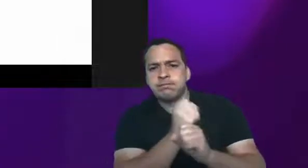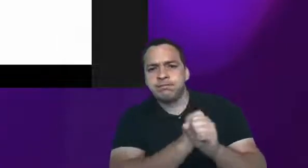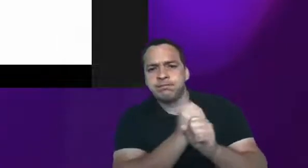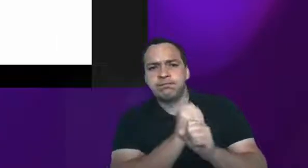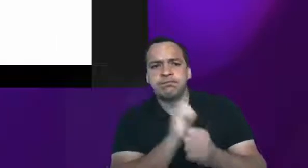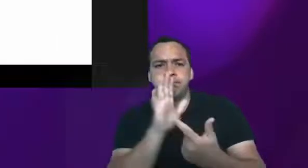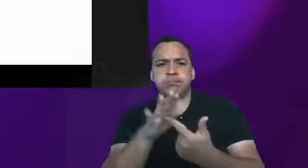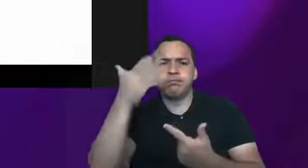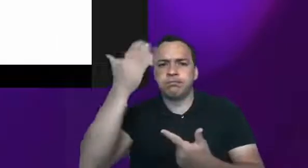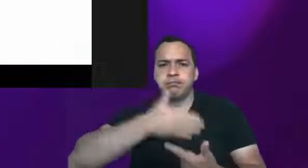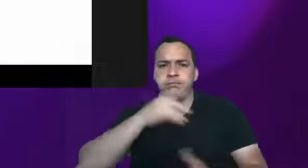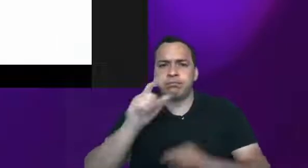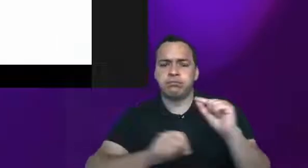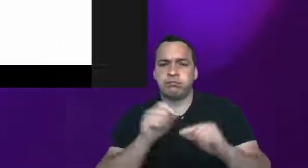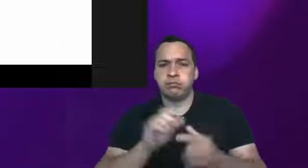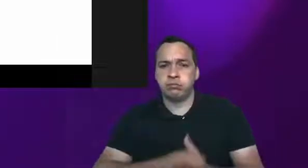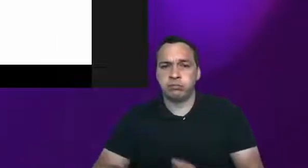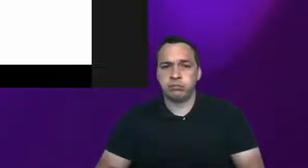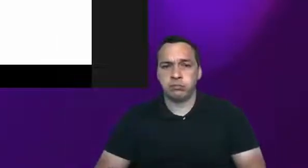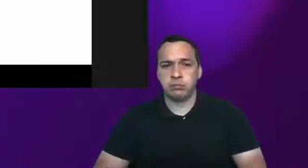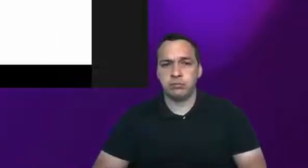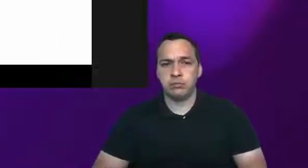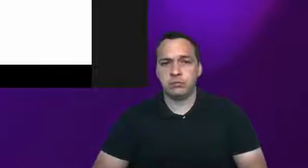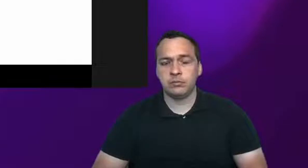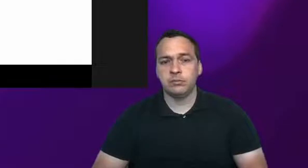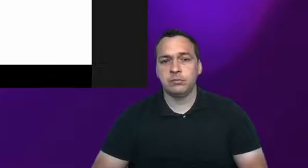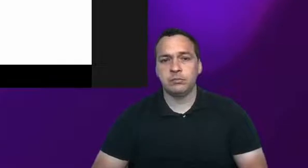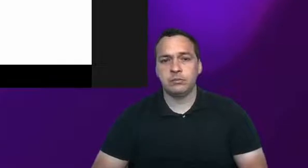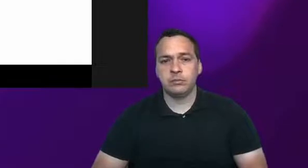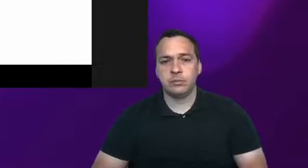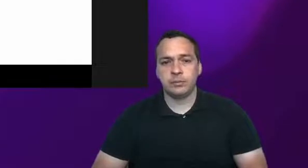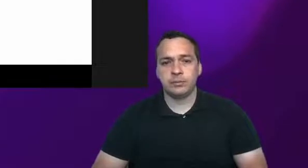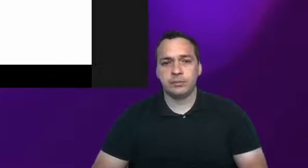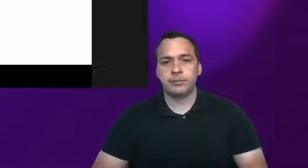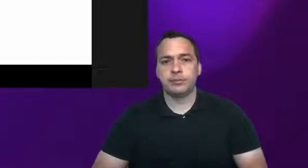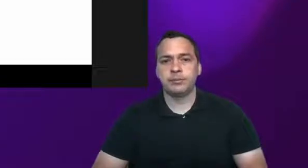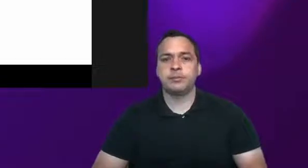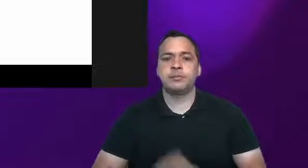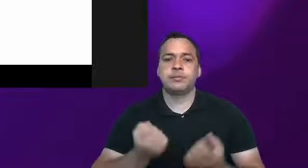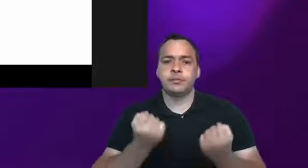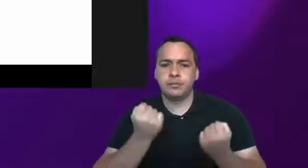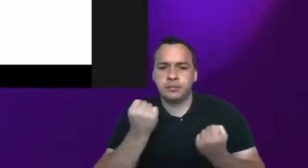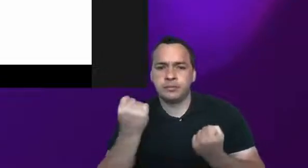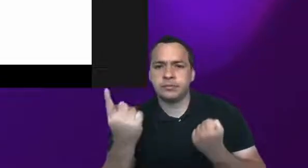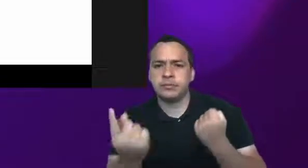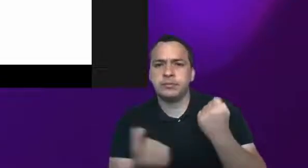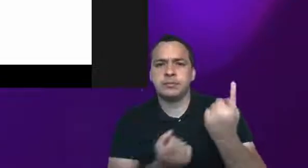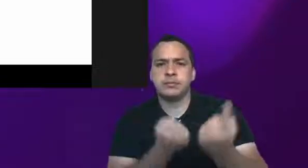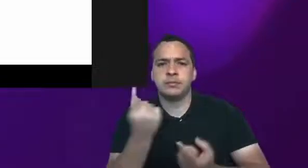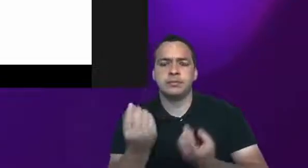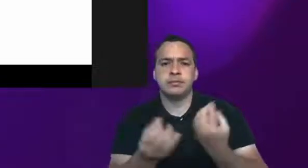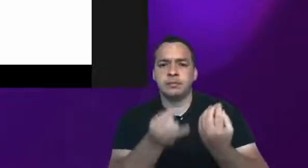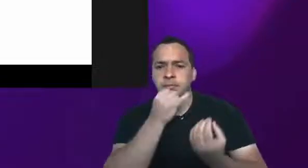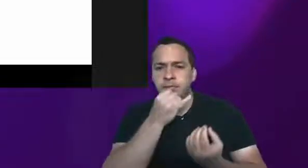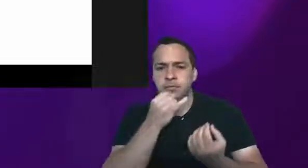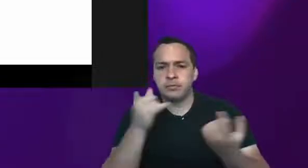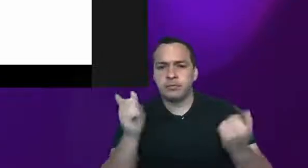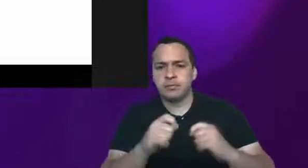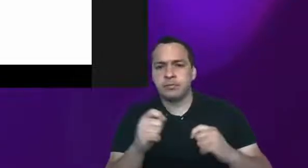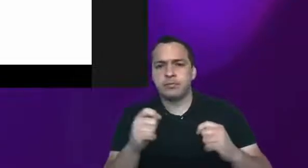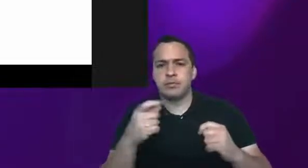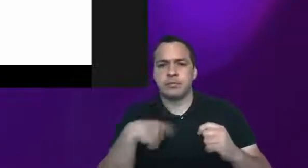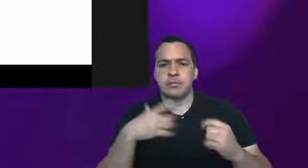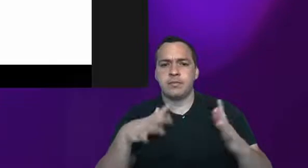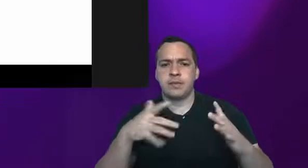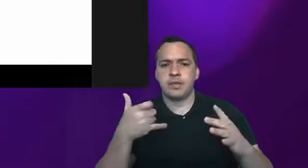de facto, com uma população de doentes muito selecionada, alguns deles, inclusivamente com metástases pulmonares, conseguia ter aos 5 anos